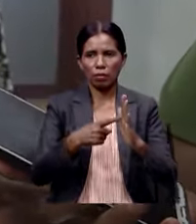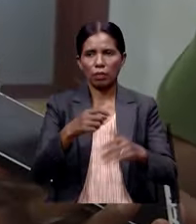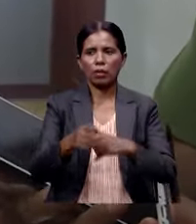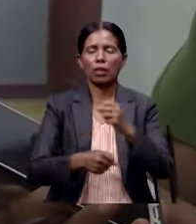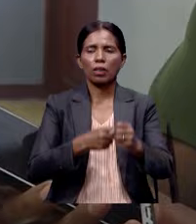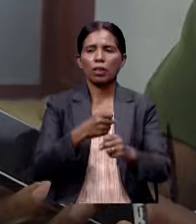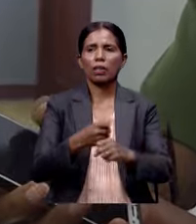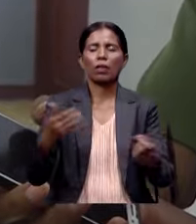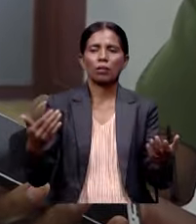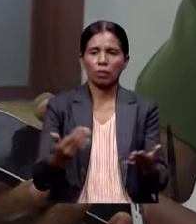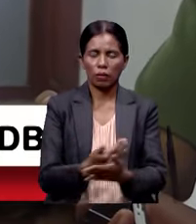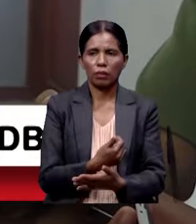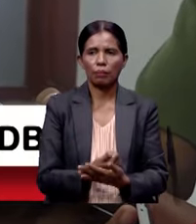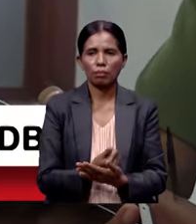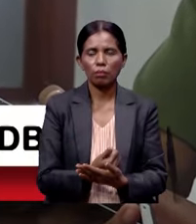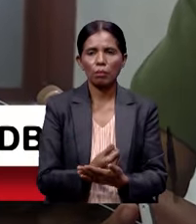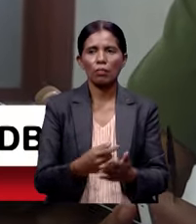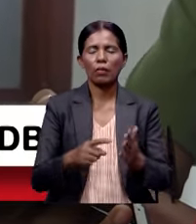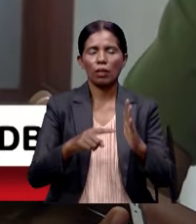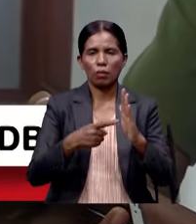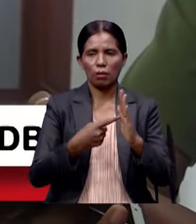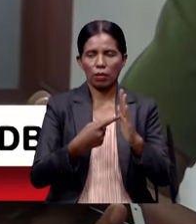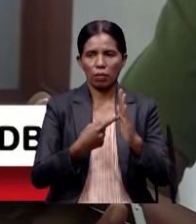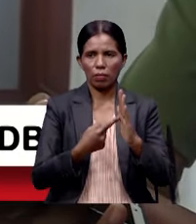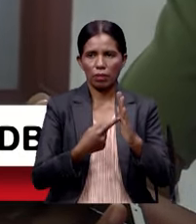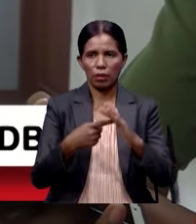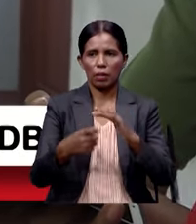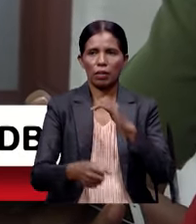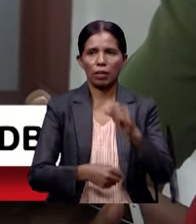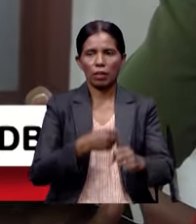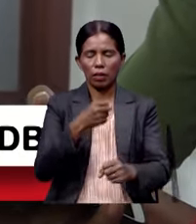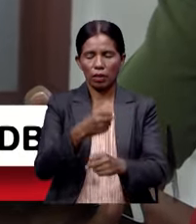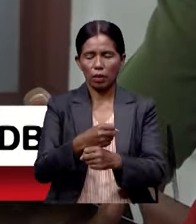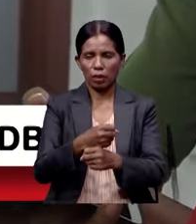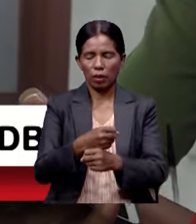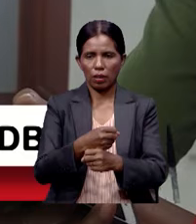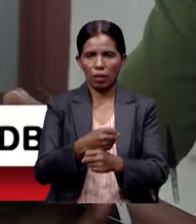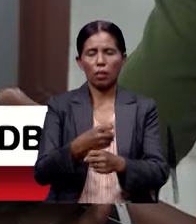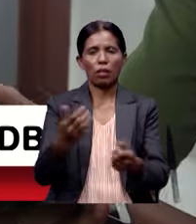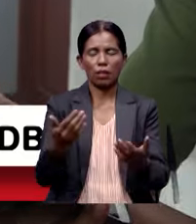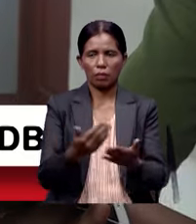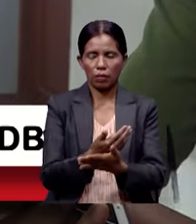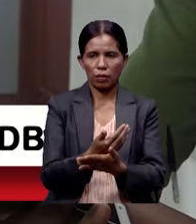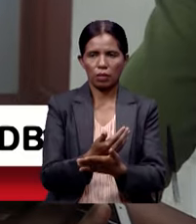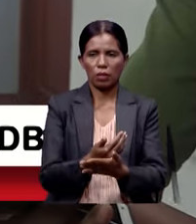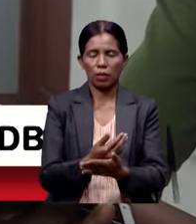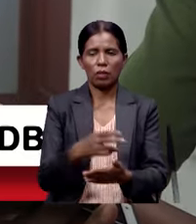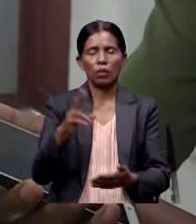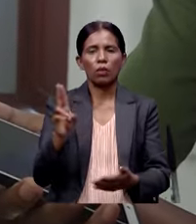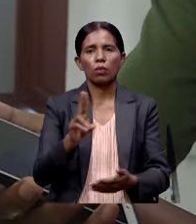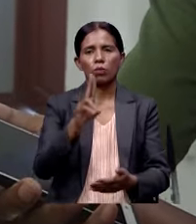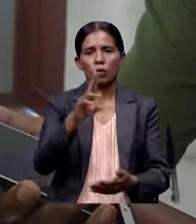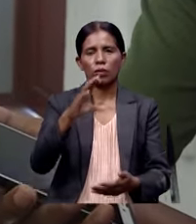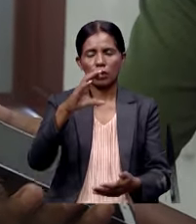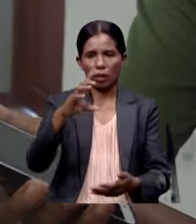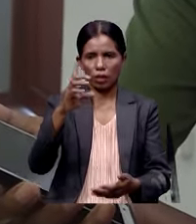tinanfon, hahu novo ano acadêmico, então Universidade Católica